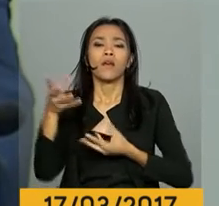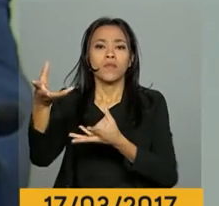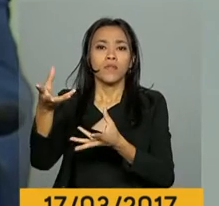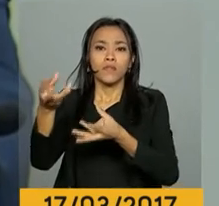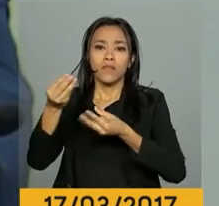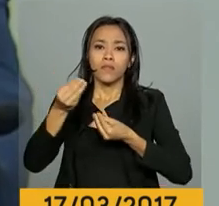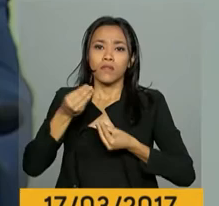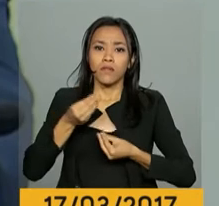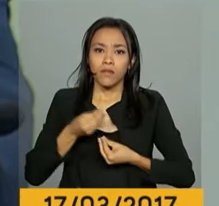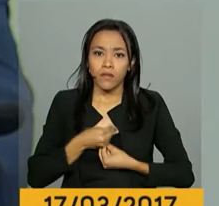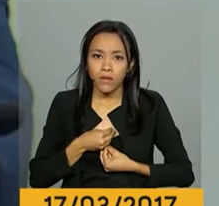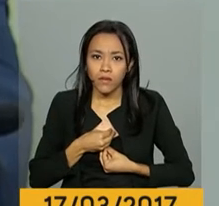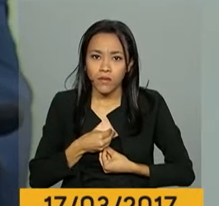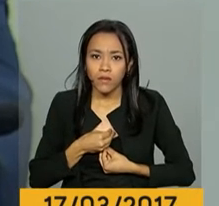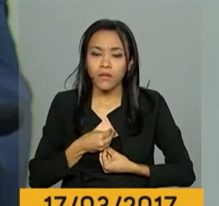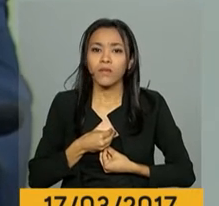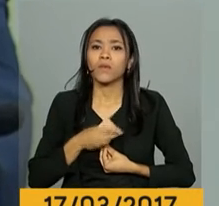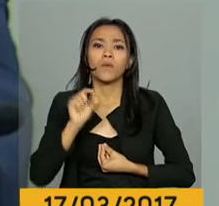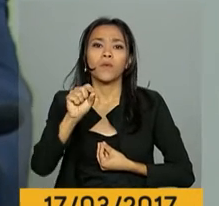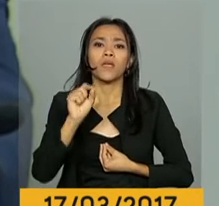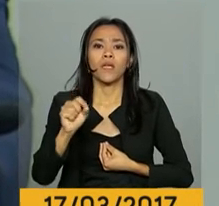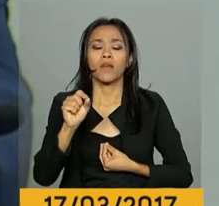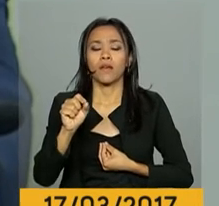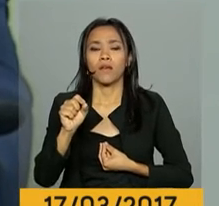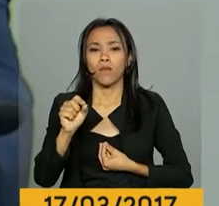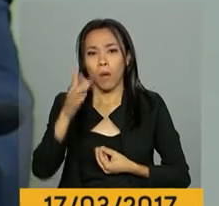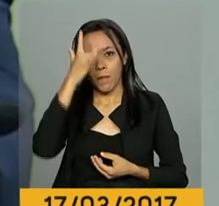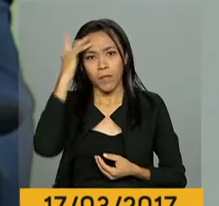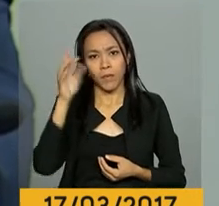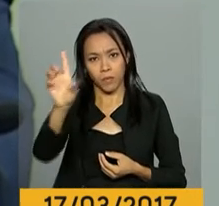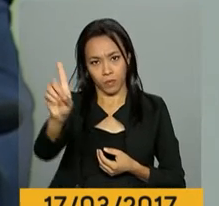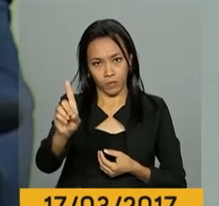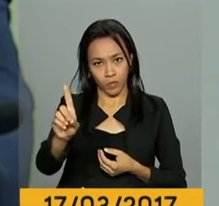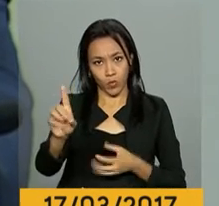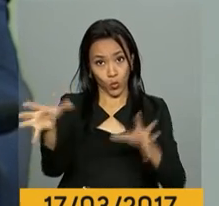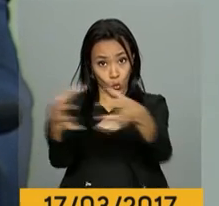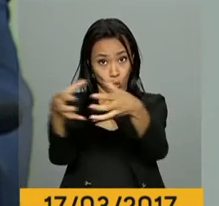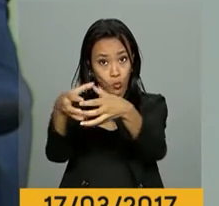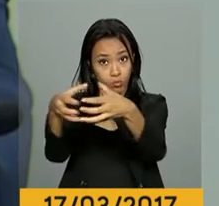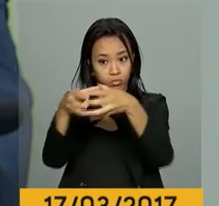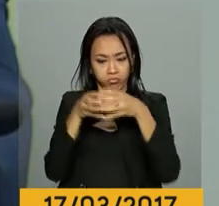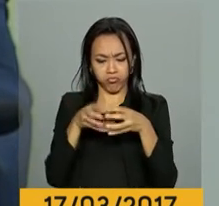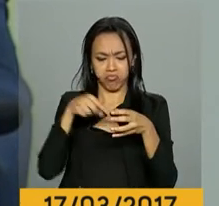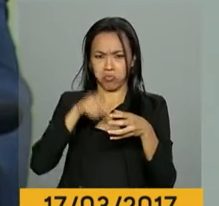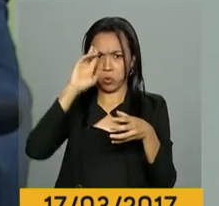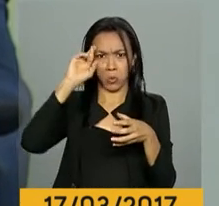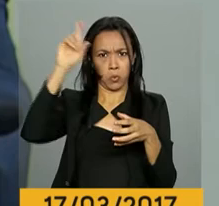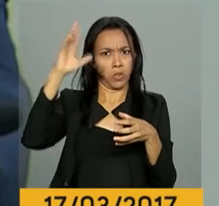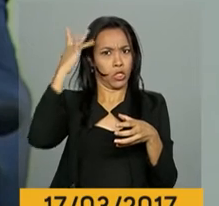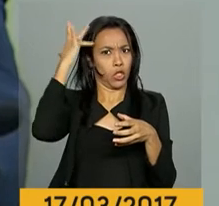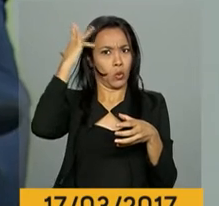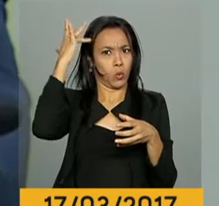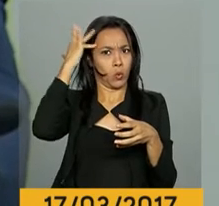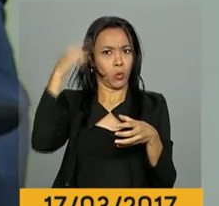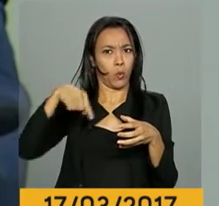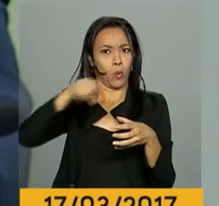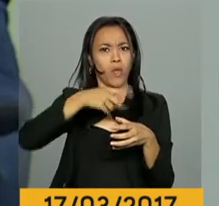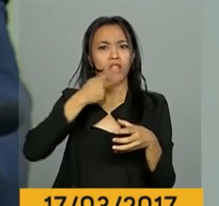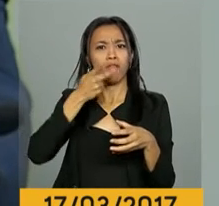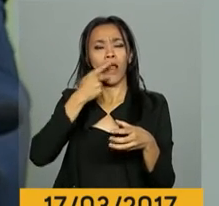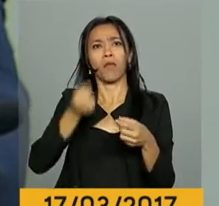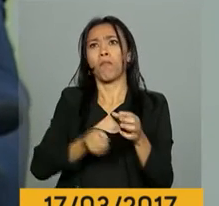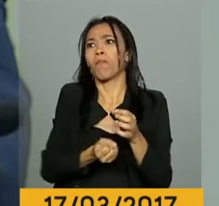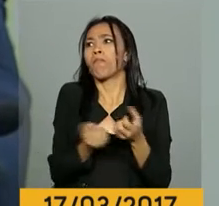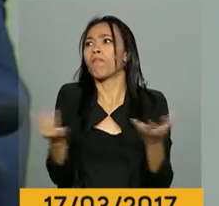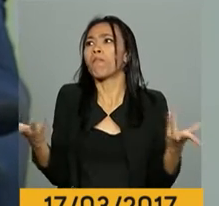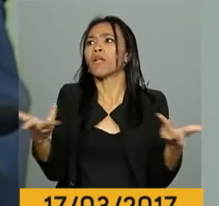eu recebia o dirigente máximo do Citigroup, com vários diretores, e eles disseram tantas maravilhas do